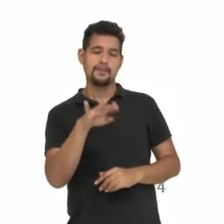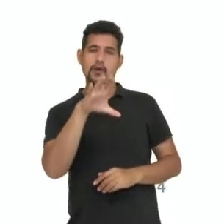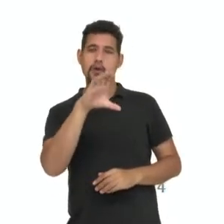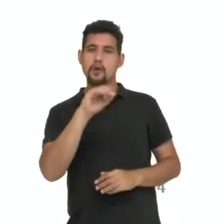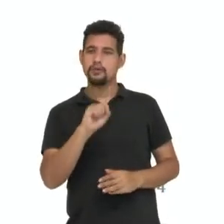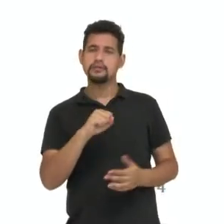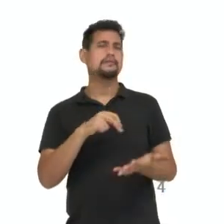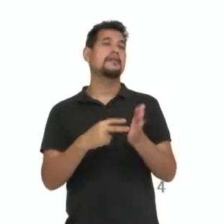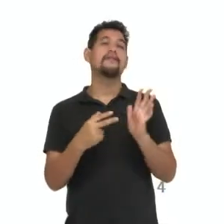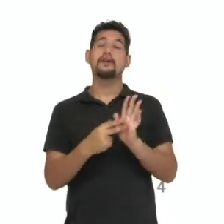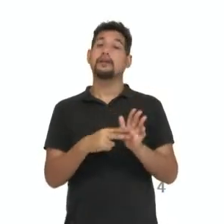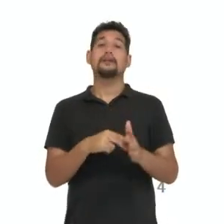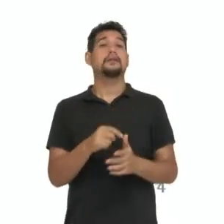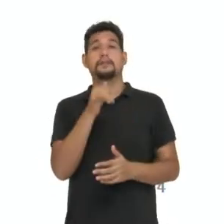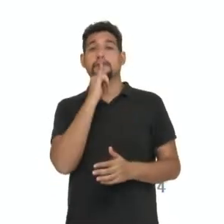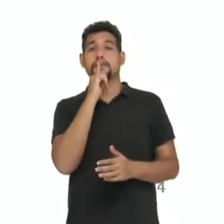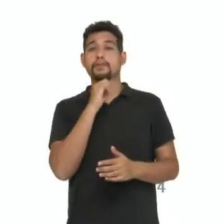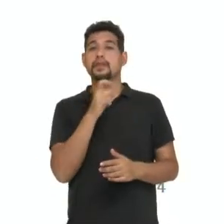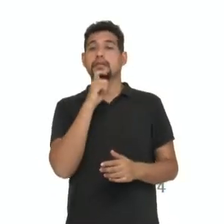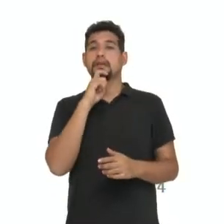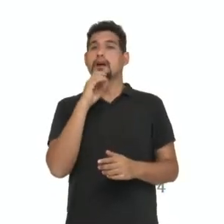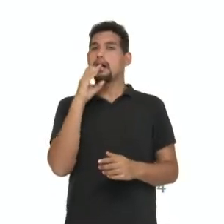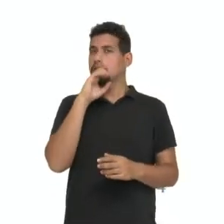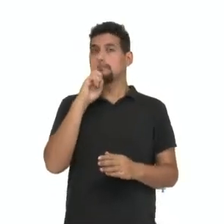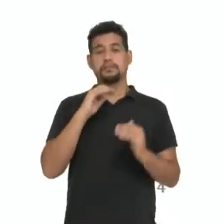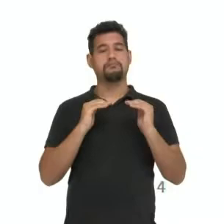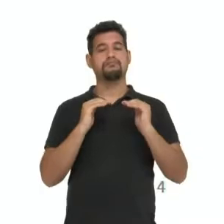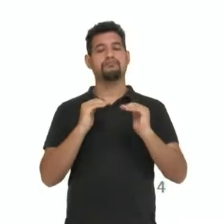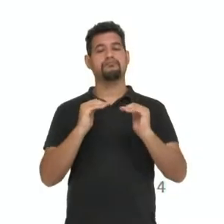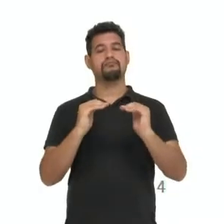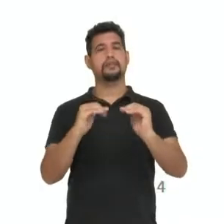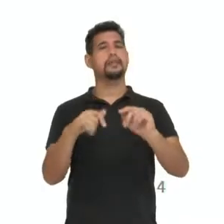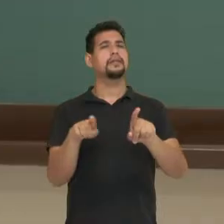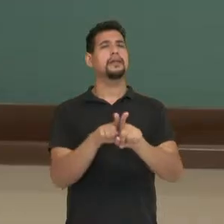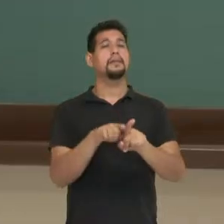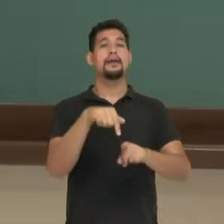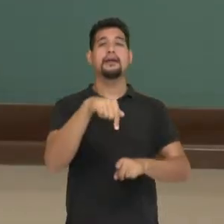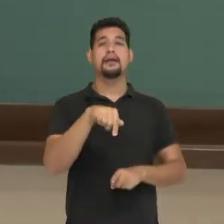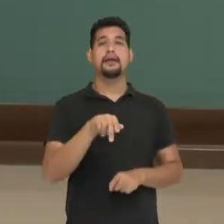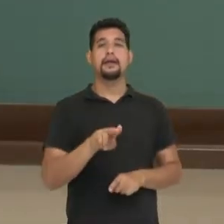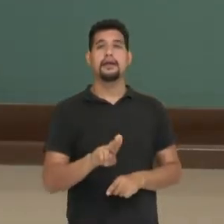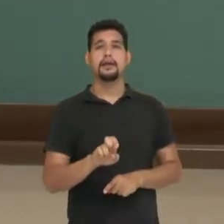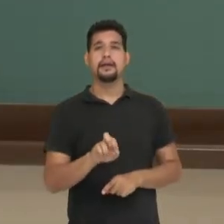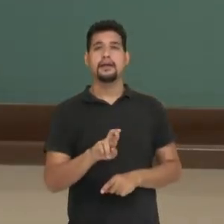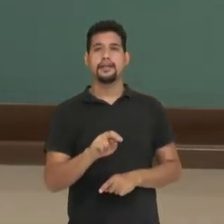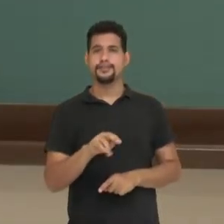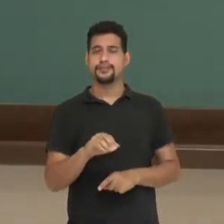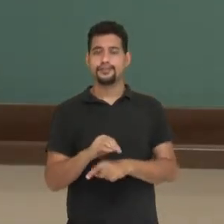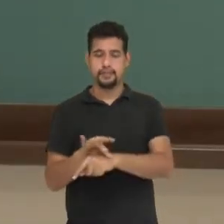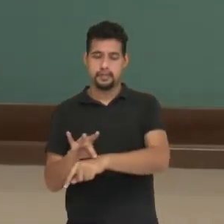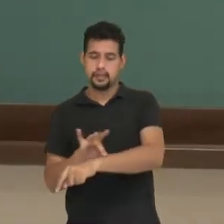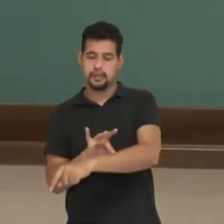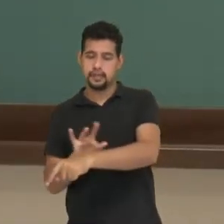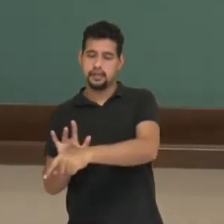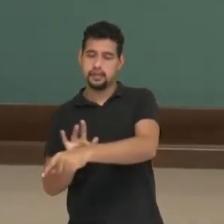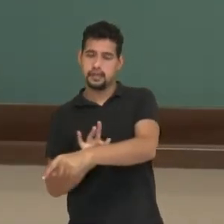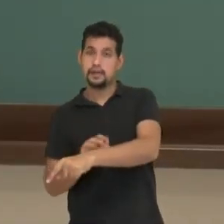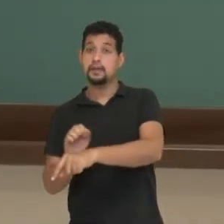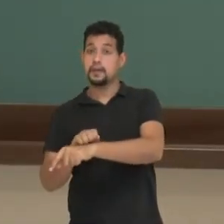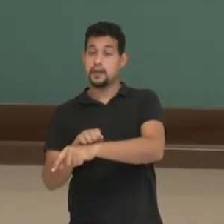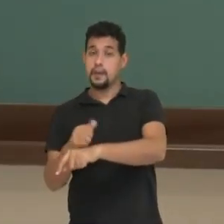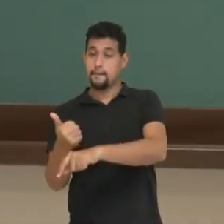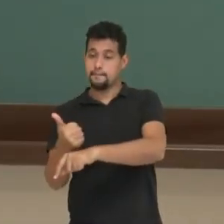a temperatura constante. A queratina, né? Essa epiderme e derme são duas camadas, né?